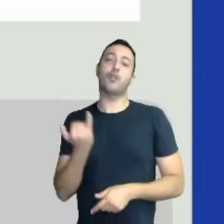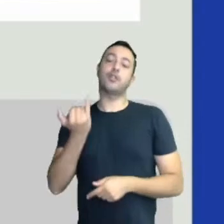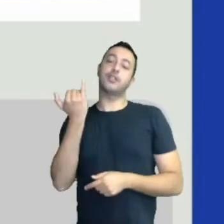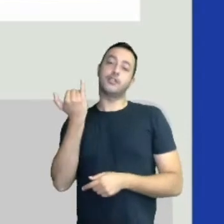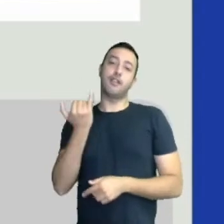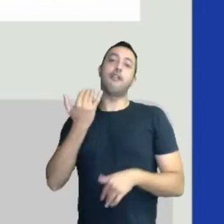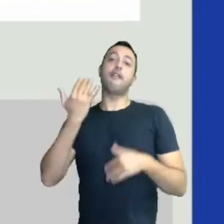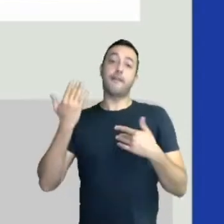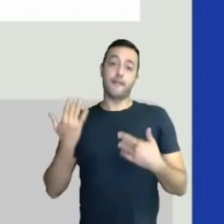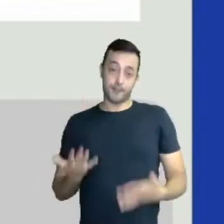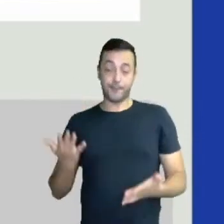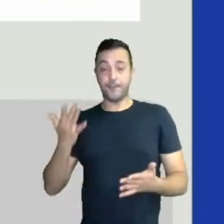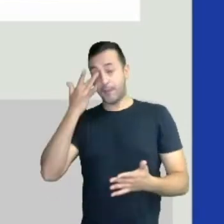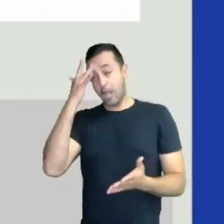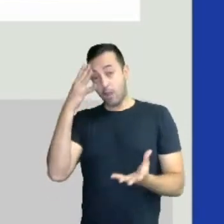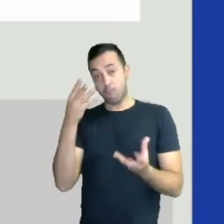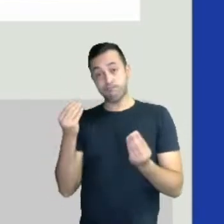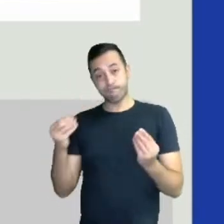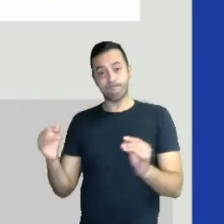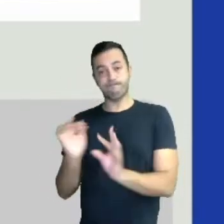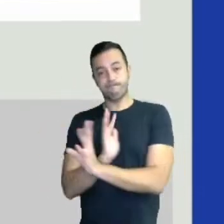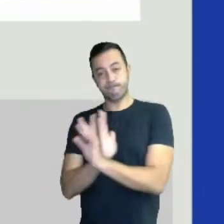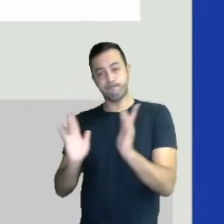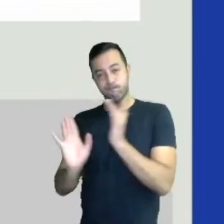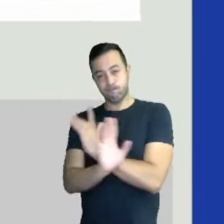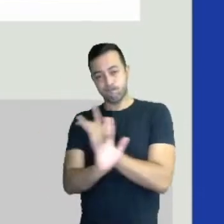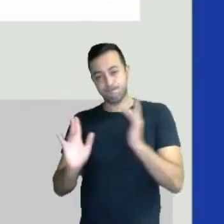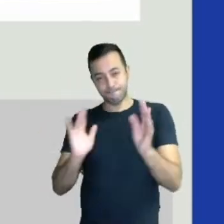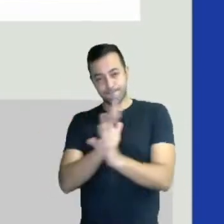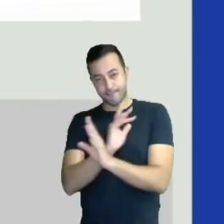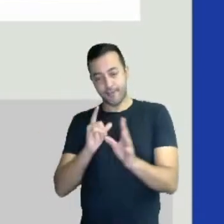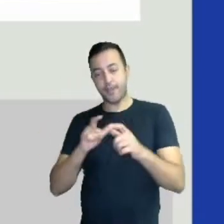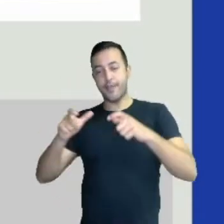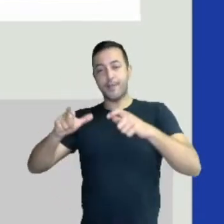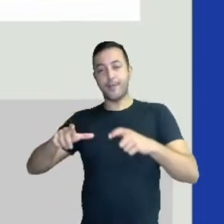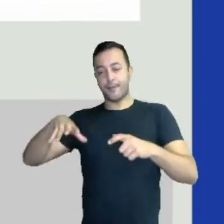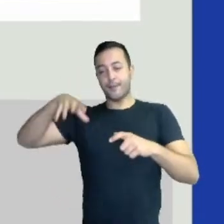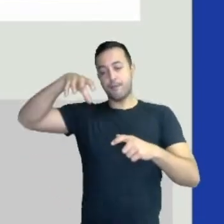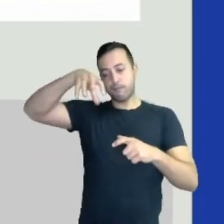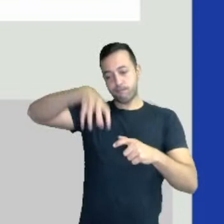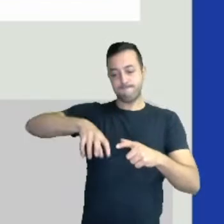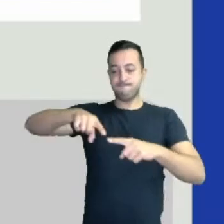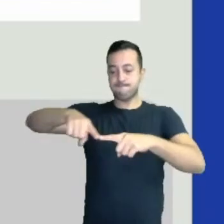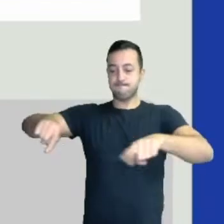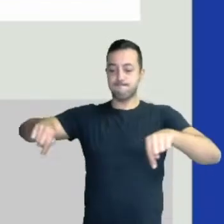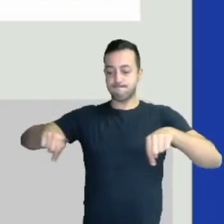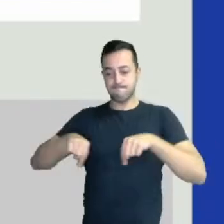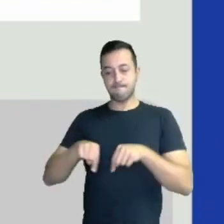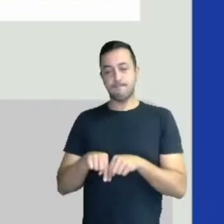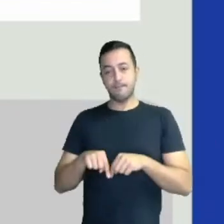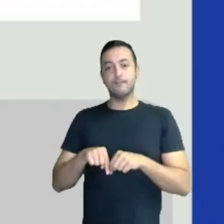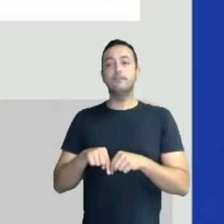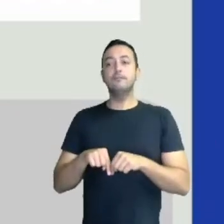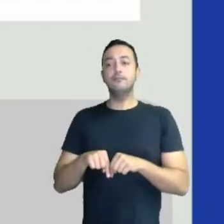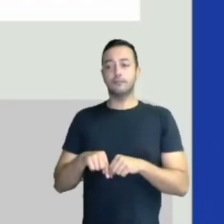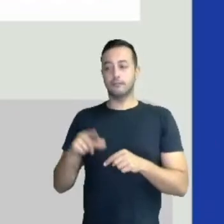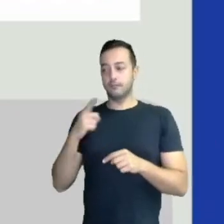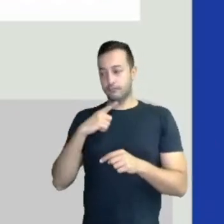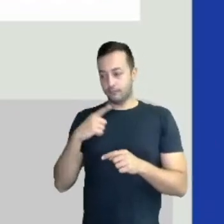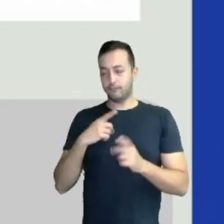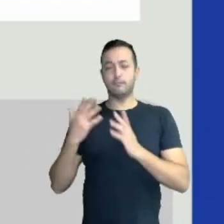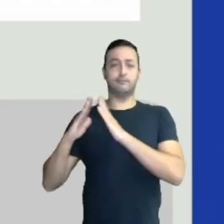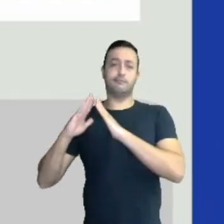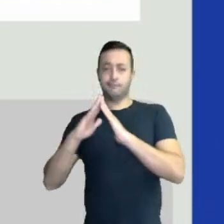importância, aglomerado de pessoas que situado numa área geograficamente delimitada. Possui